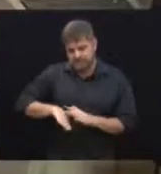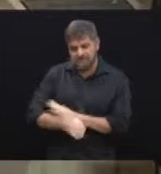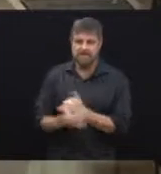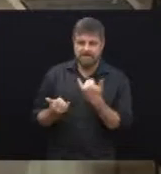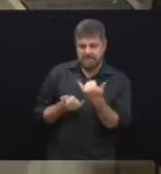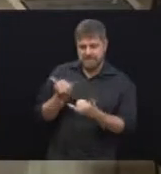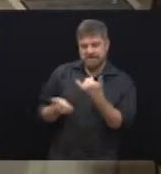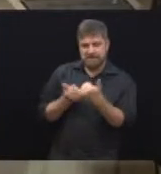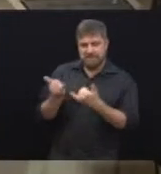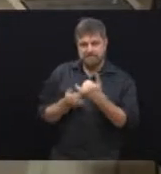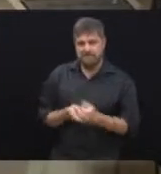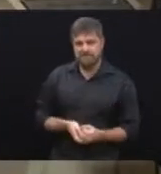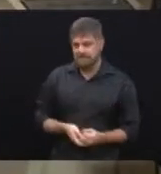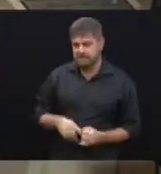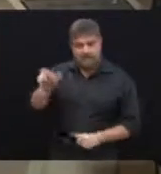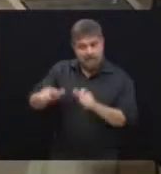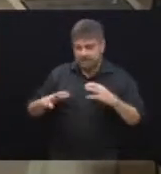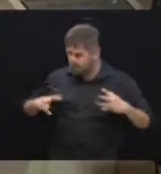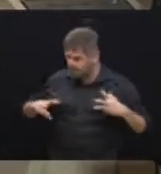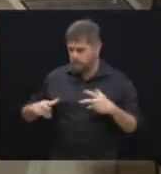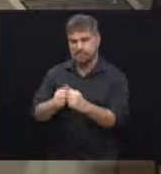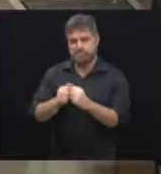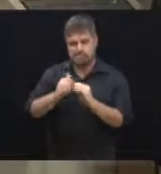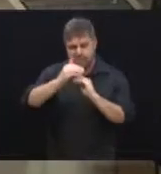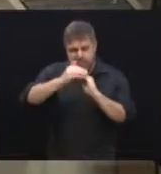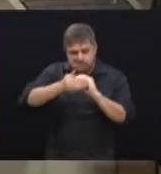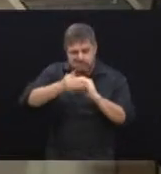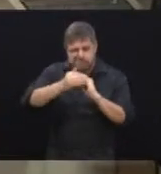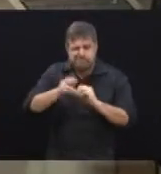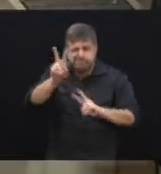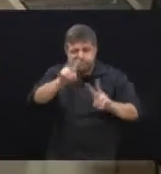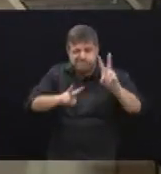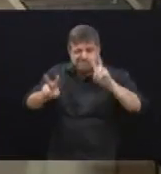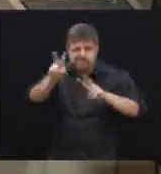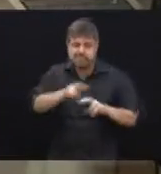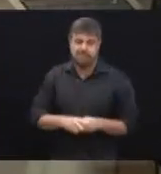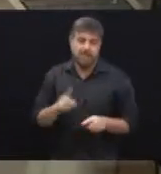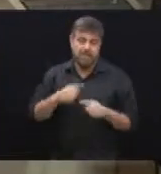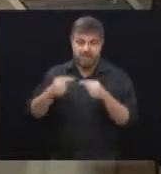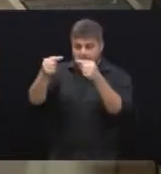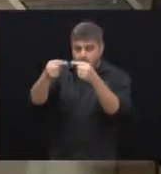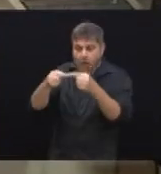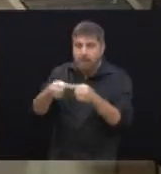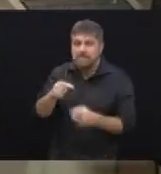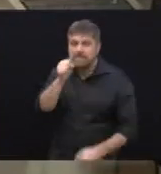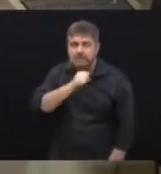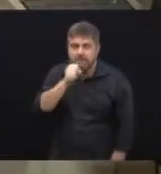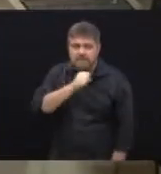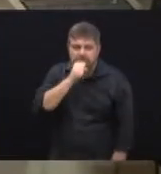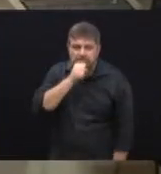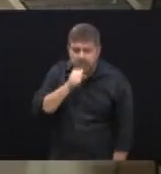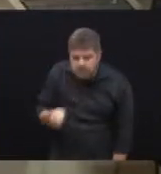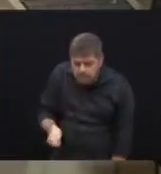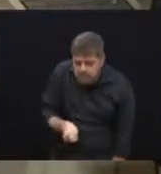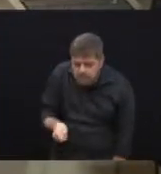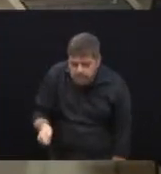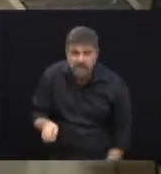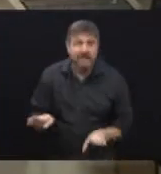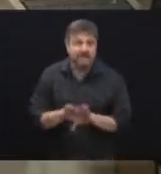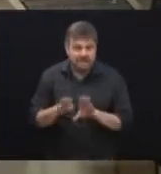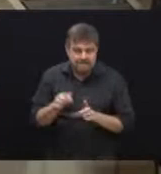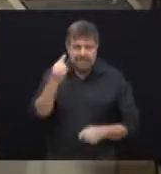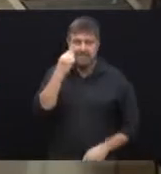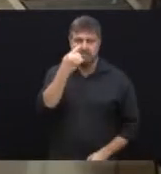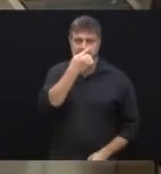Eu costumo brincar que falo que catarata só não tem quem morre antes. É que faz parte, a catarata é um processo degenerativo, faz parte